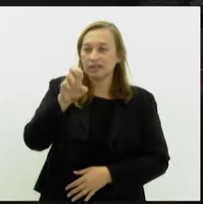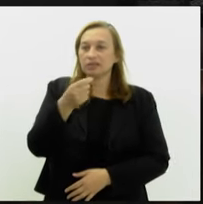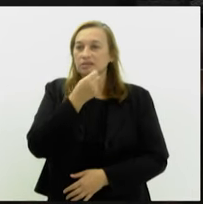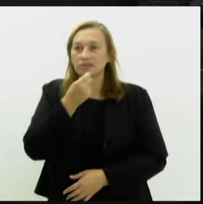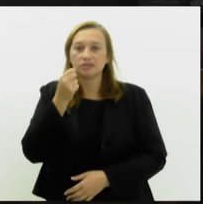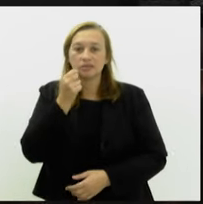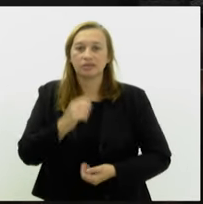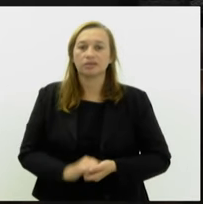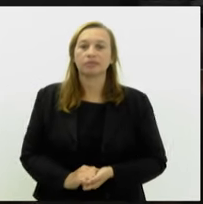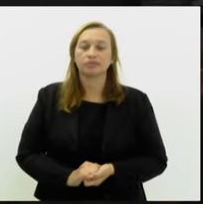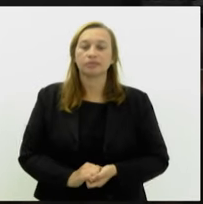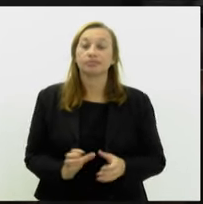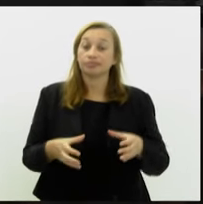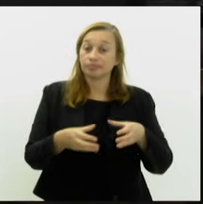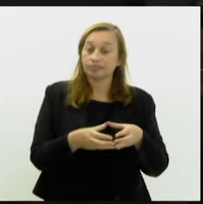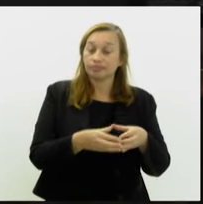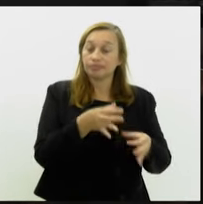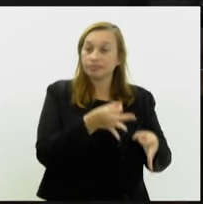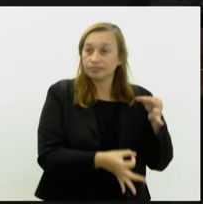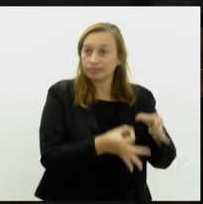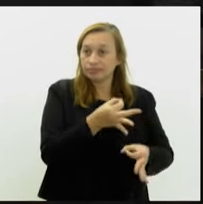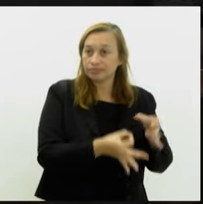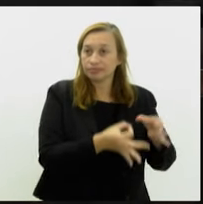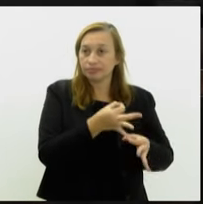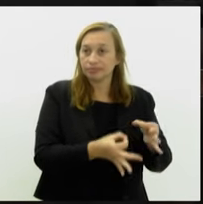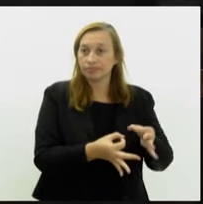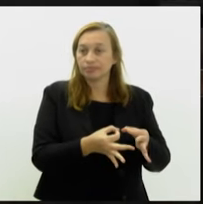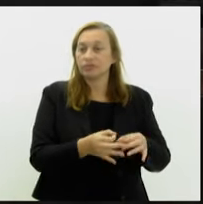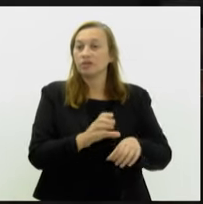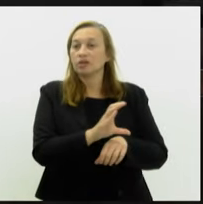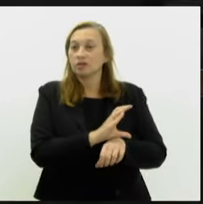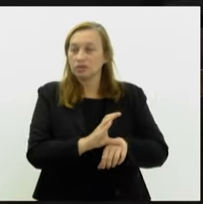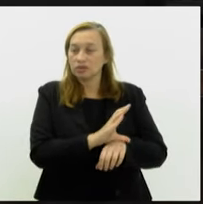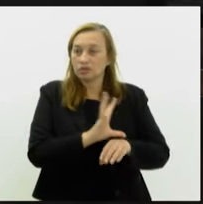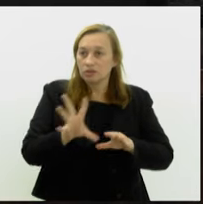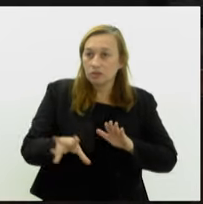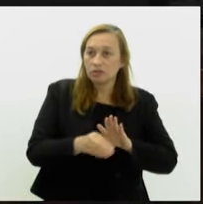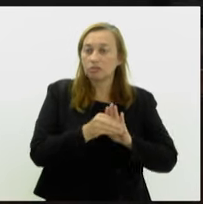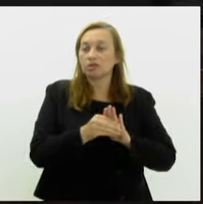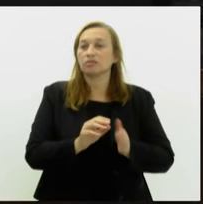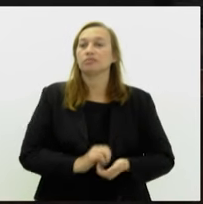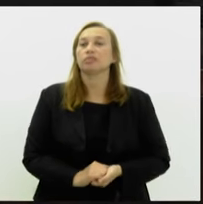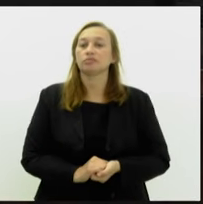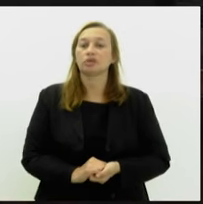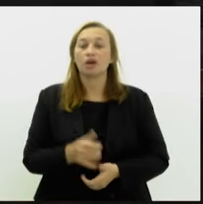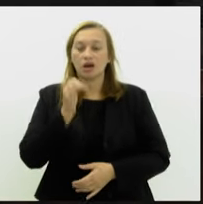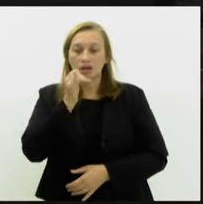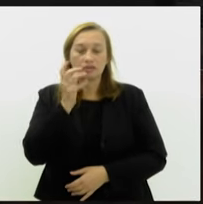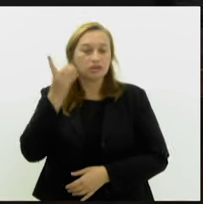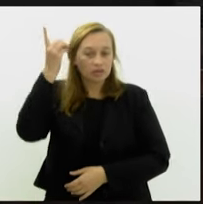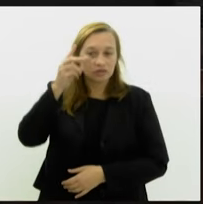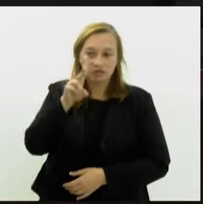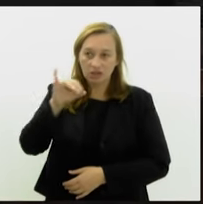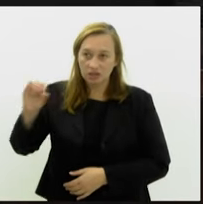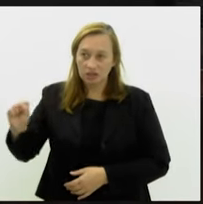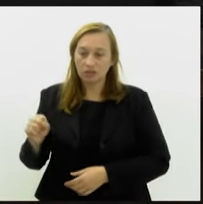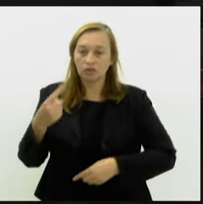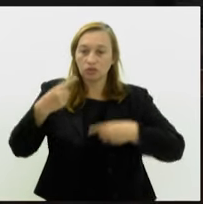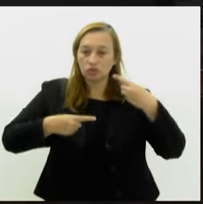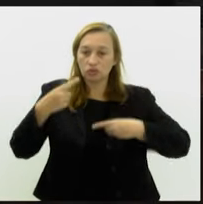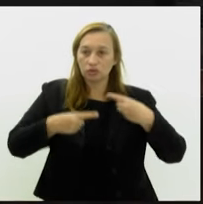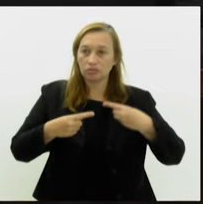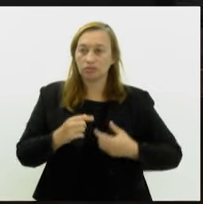setembro. Pareceres das comissões de Constituição e Justiça pela constitucionalidade com emenda Relator, deputado Vinícius Cozolino, em